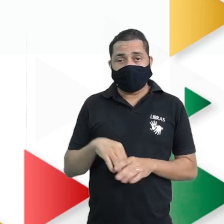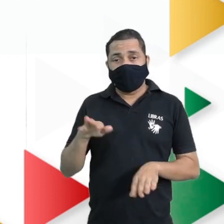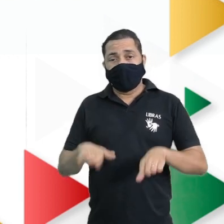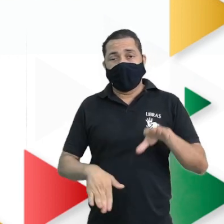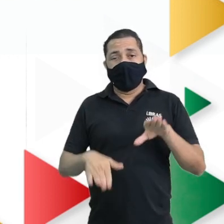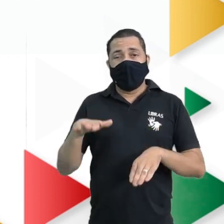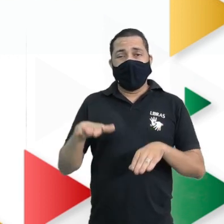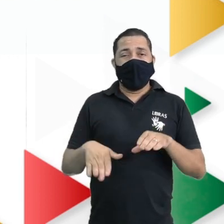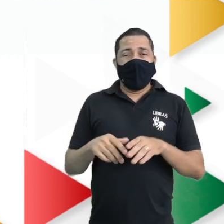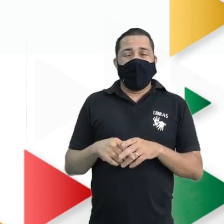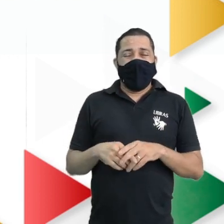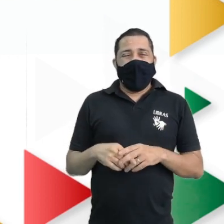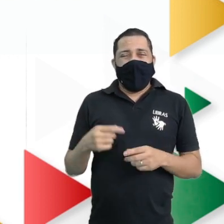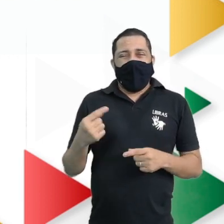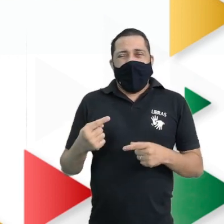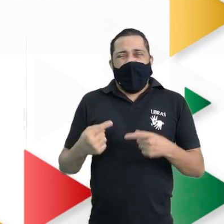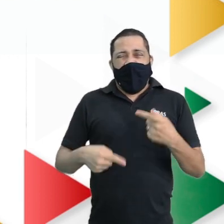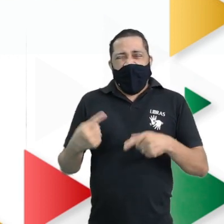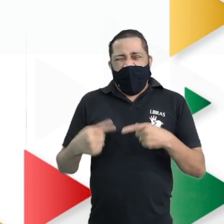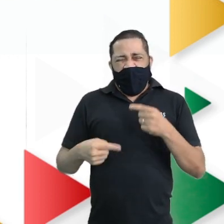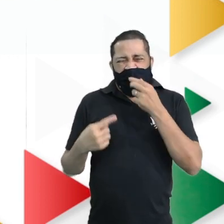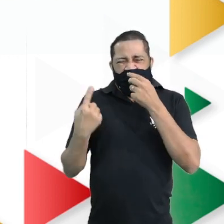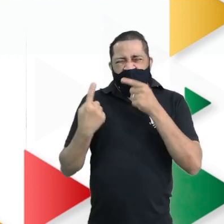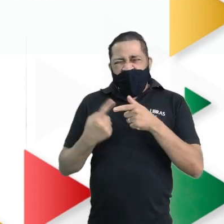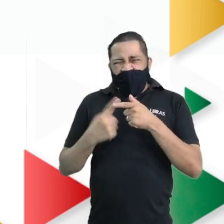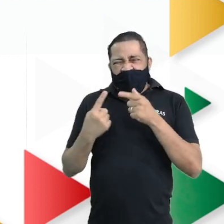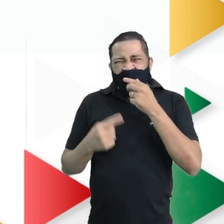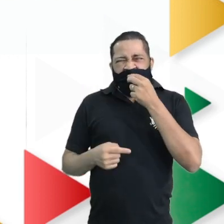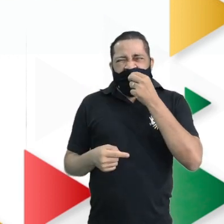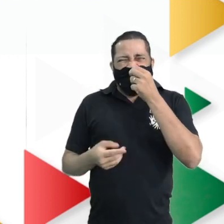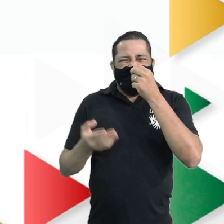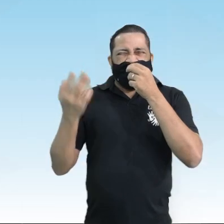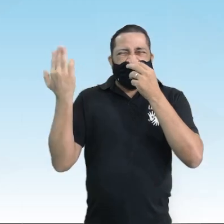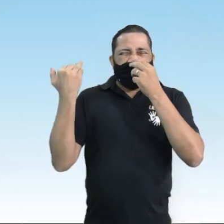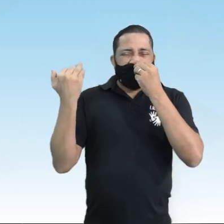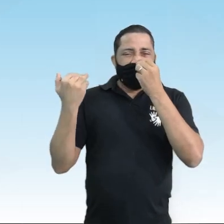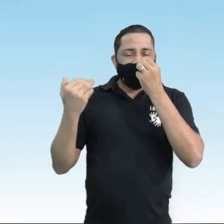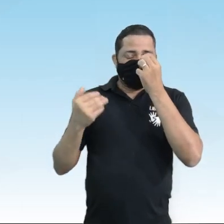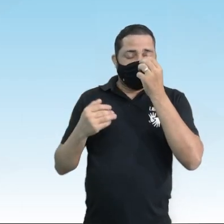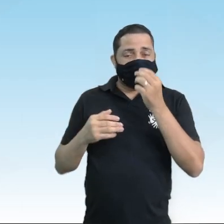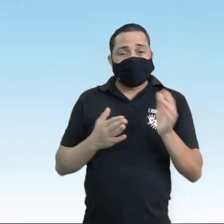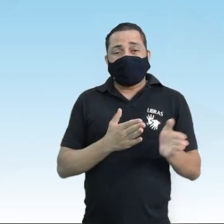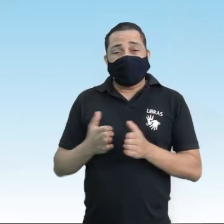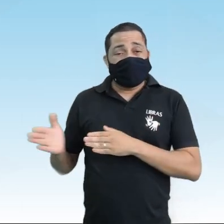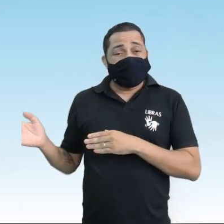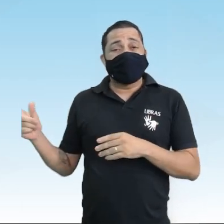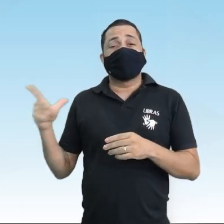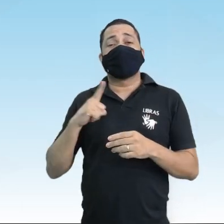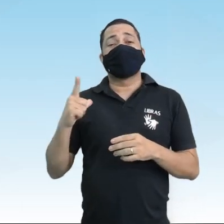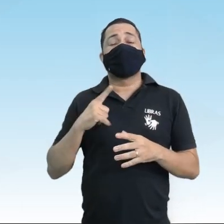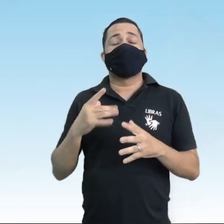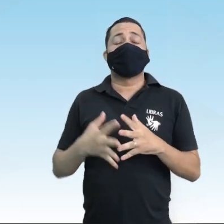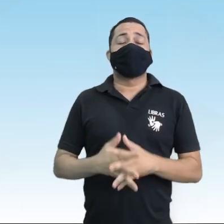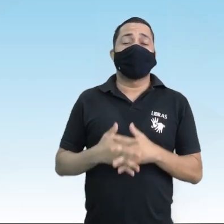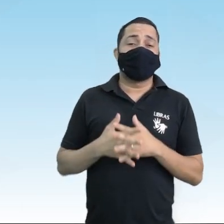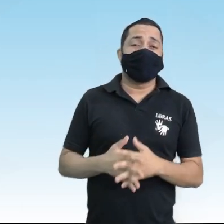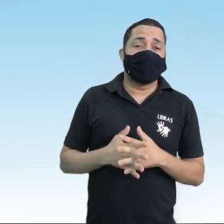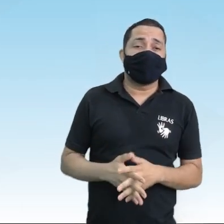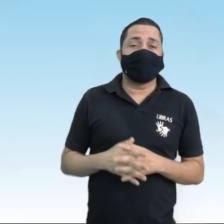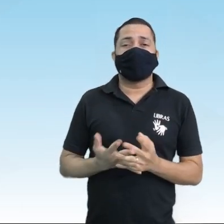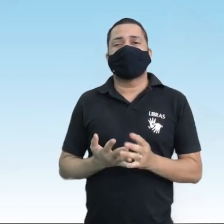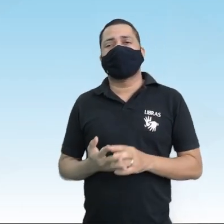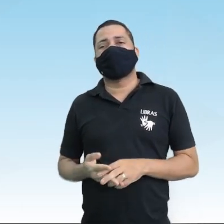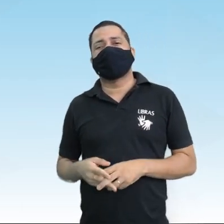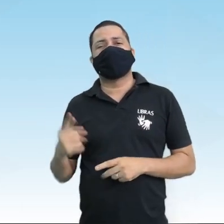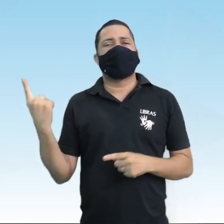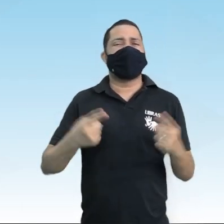instabilidade política. Por que, professor, instabilidade política? Porque naquele período, né, era muito tudo confusão, dedo na